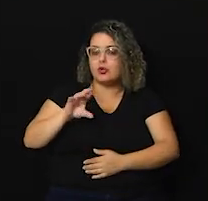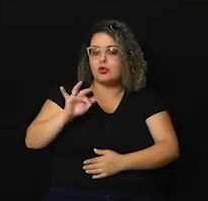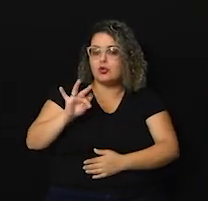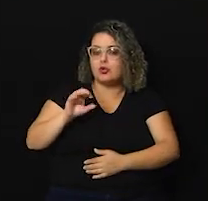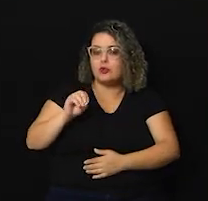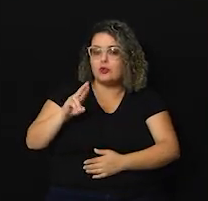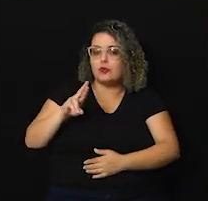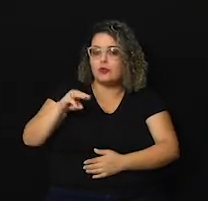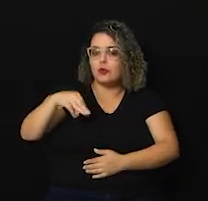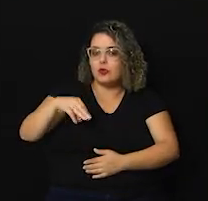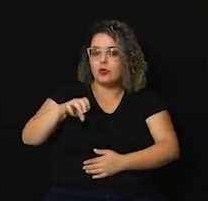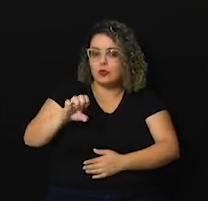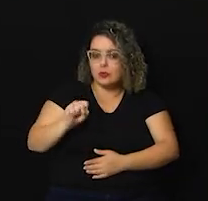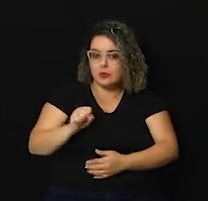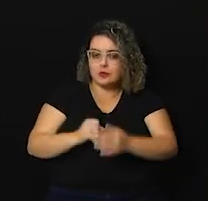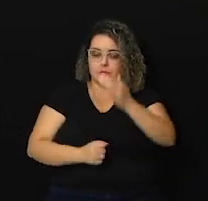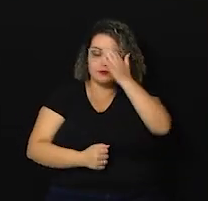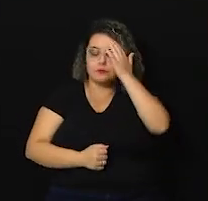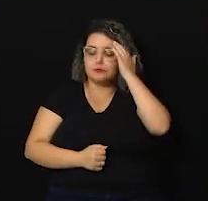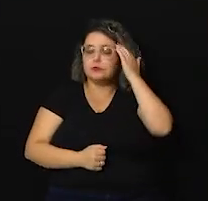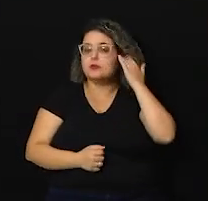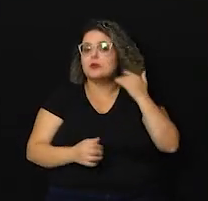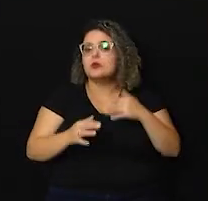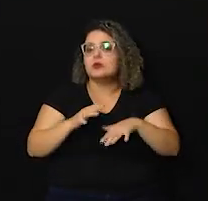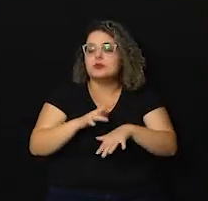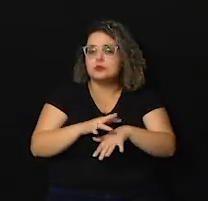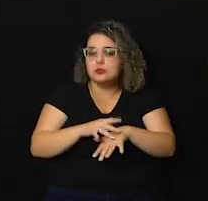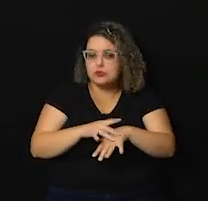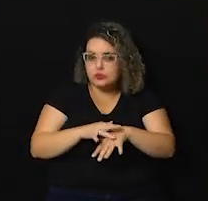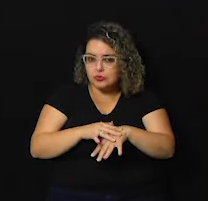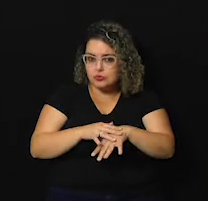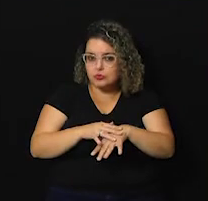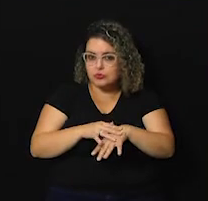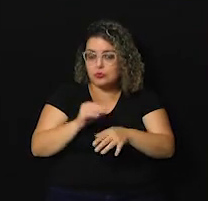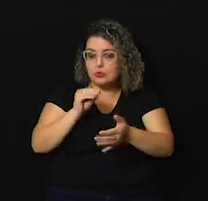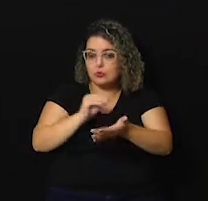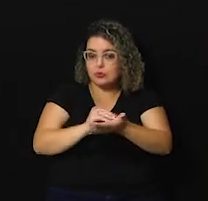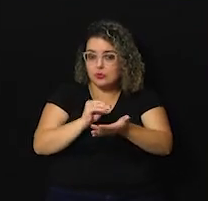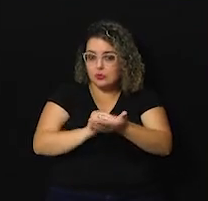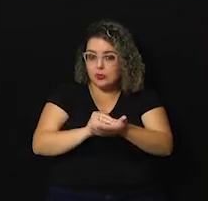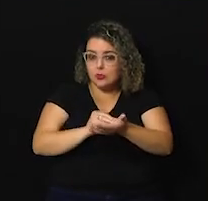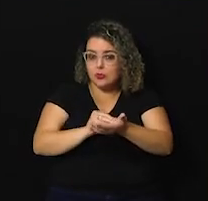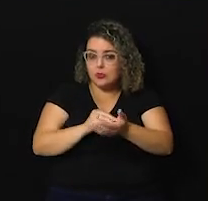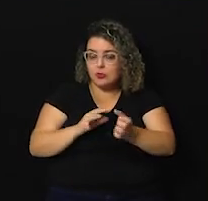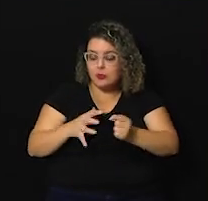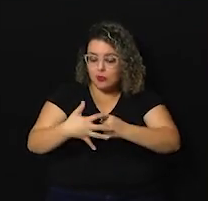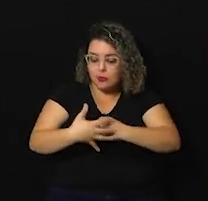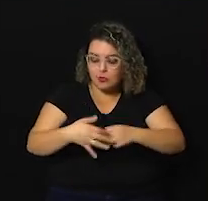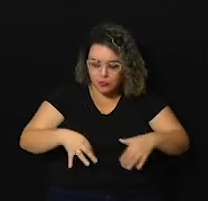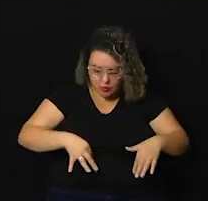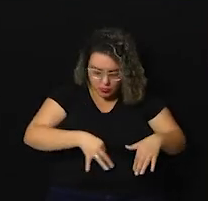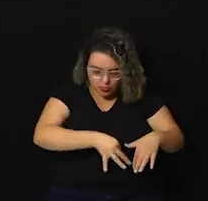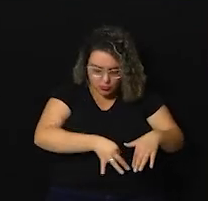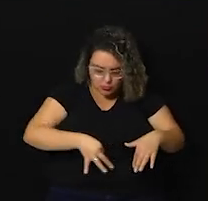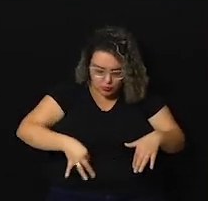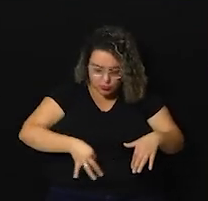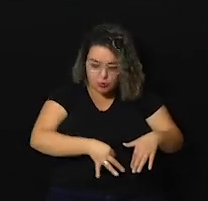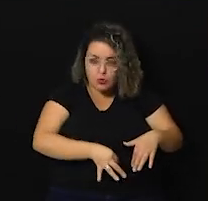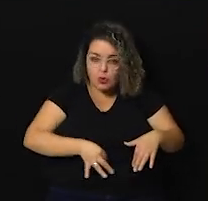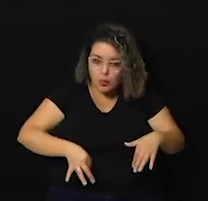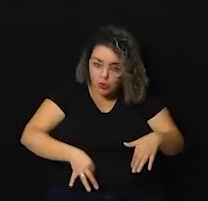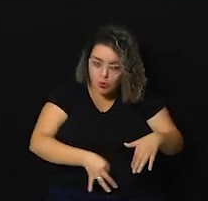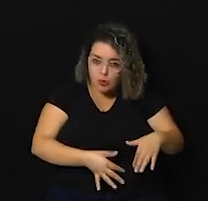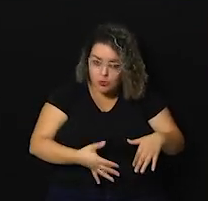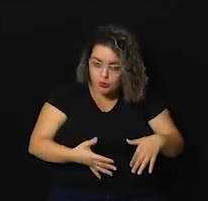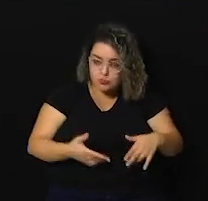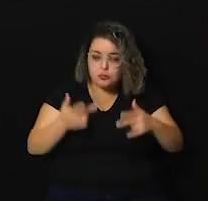gente chama de desbiose, que são doenças que são causadas pela falta de uma proteção no intestino de